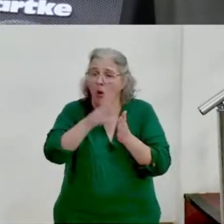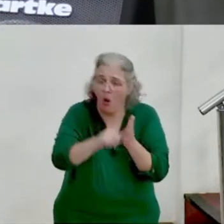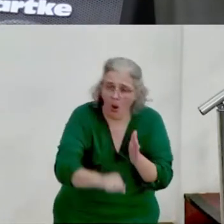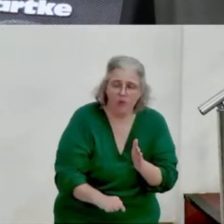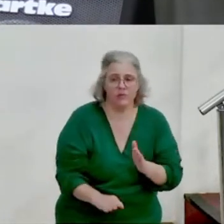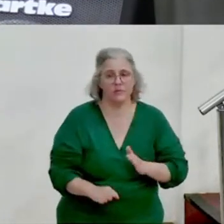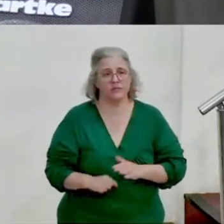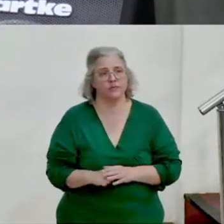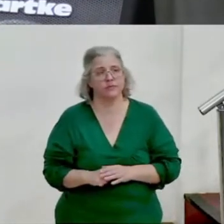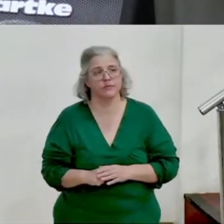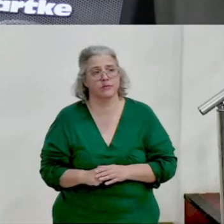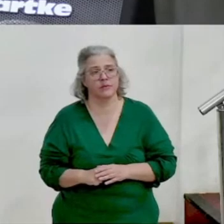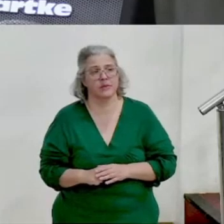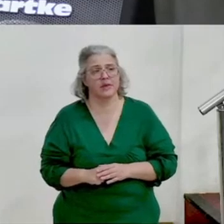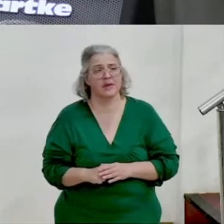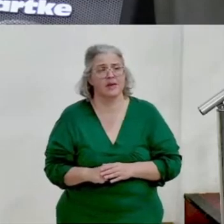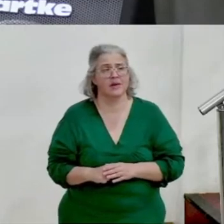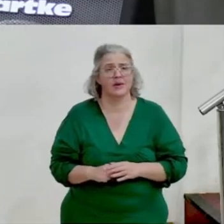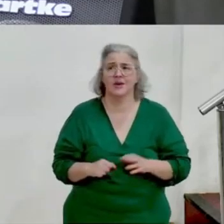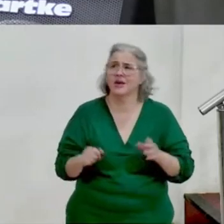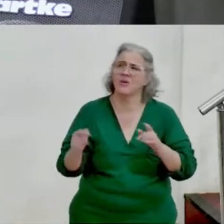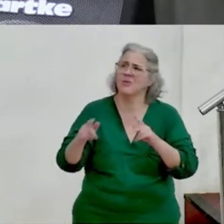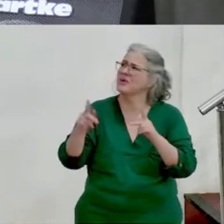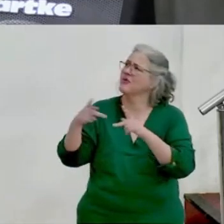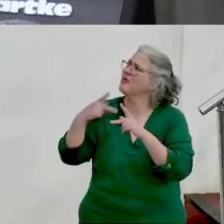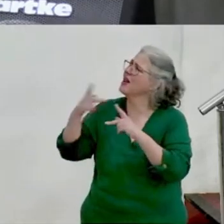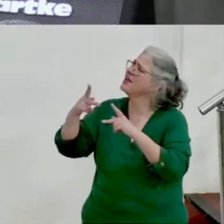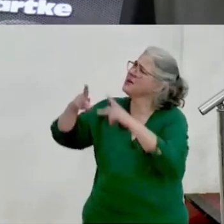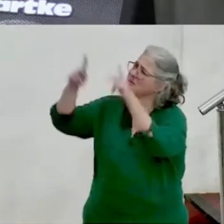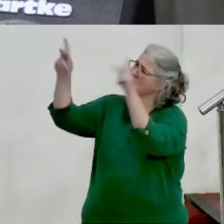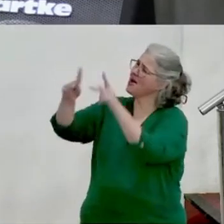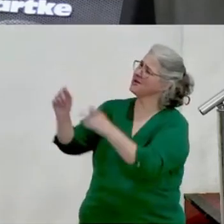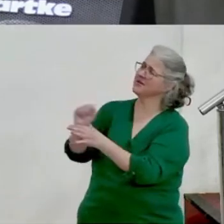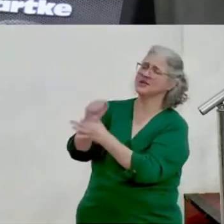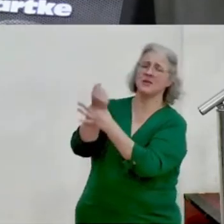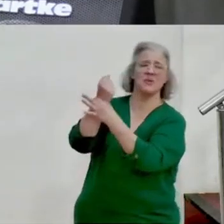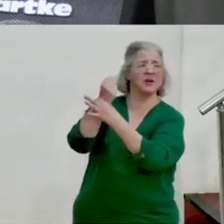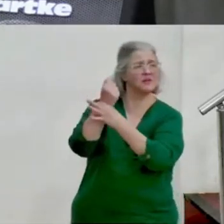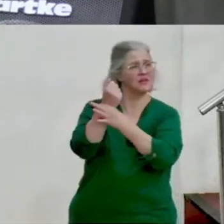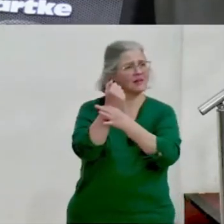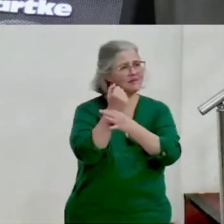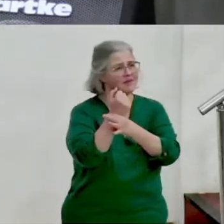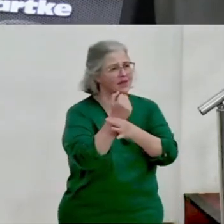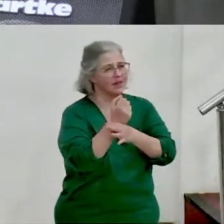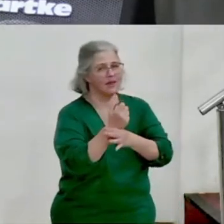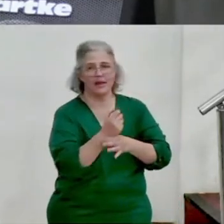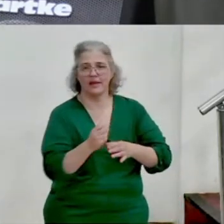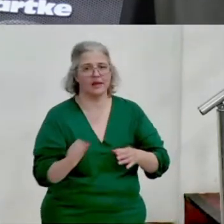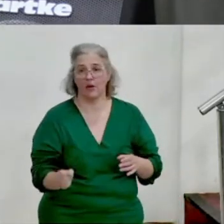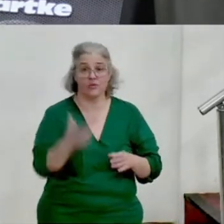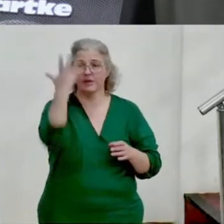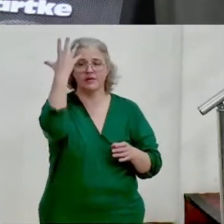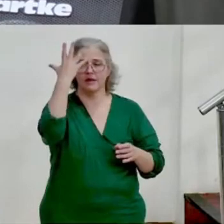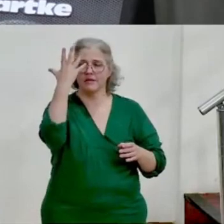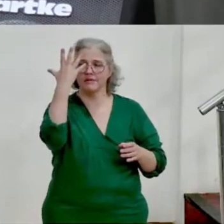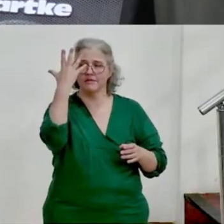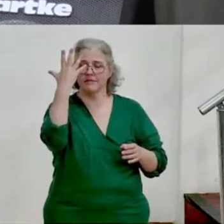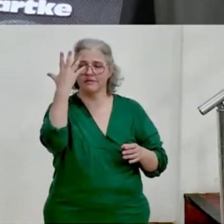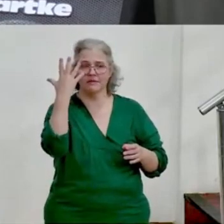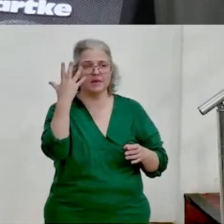Quando andarem dizendo paz e segurança, eis que lhes sobrevirá repentina